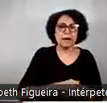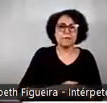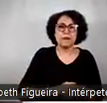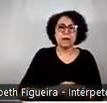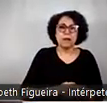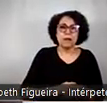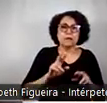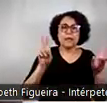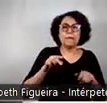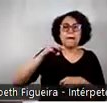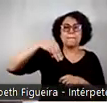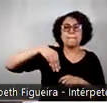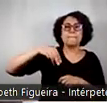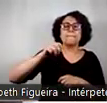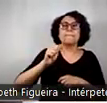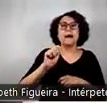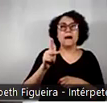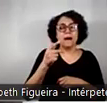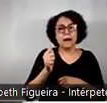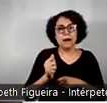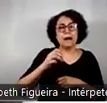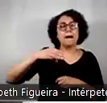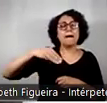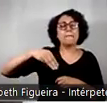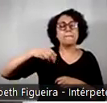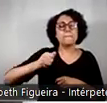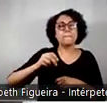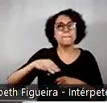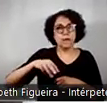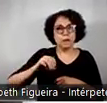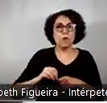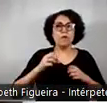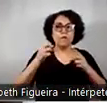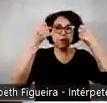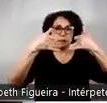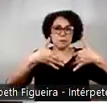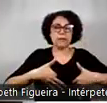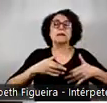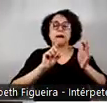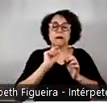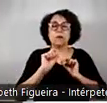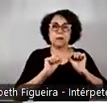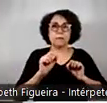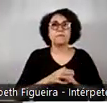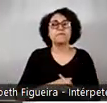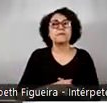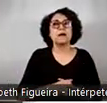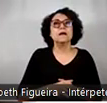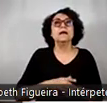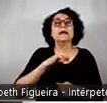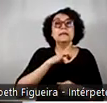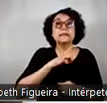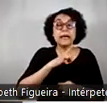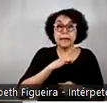aprofundar um pouquinho sobre o que é apatridia. E uma outra tipo de migração, a gente tem a migração de retorno, que são deslocamentos,